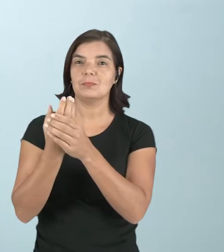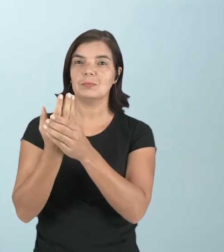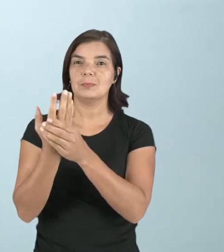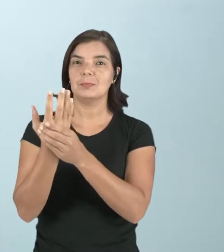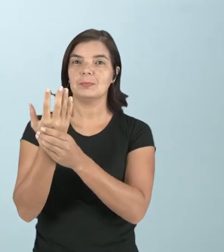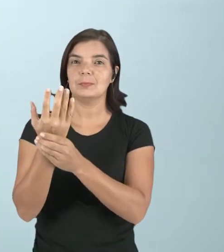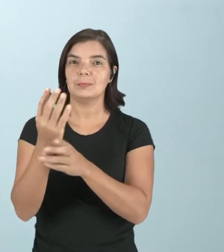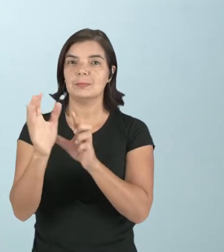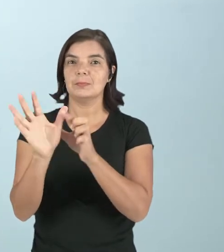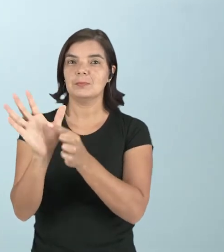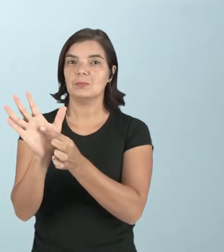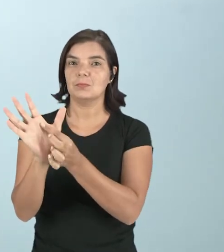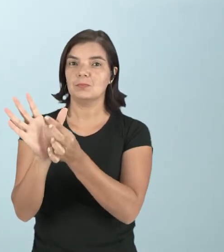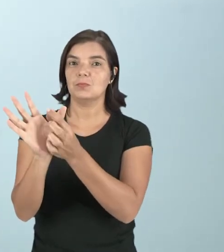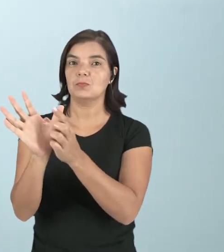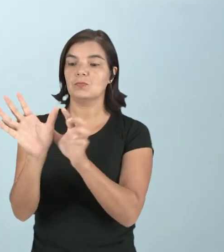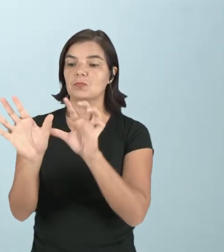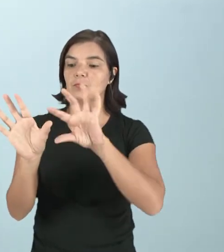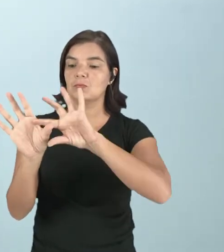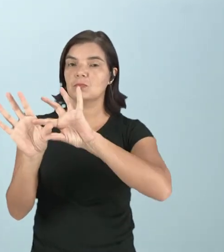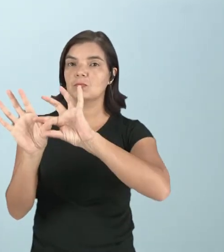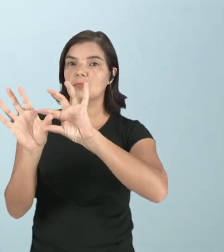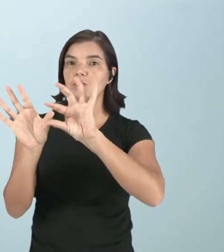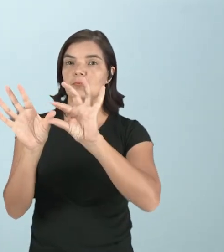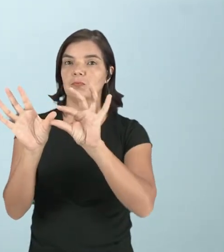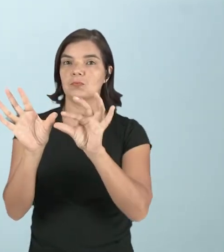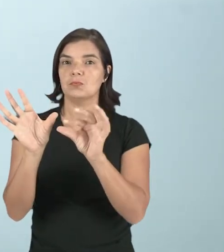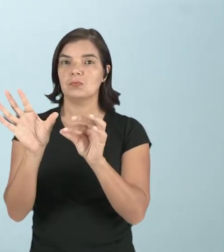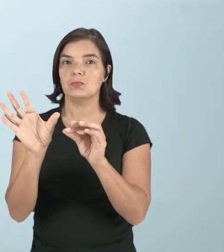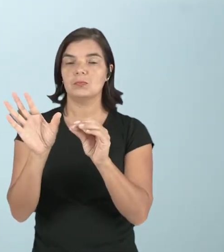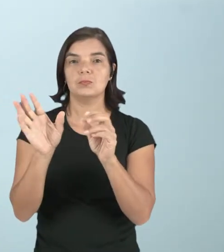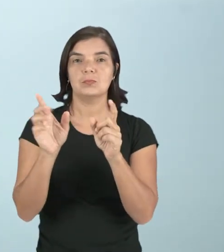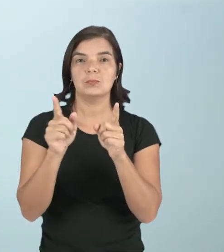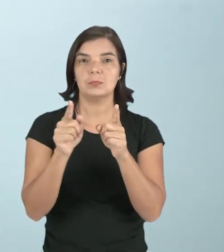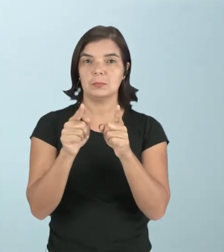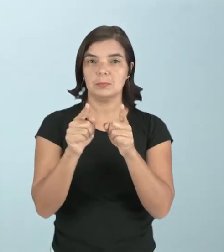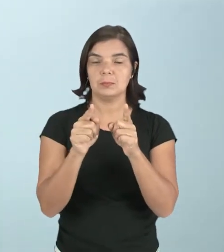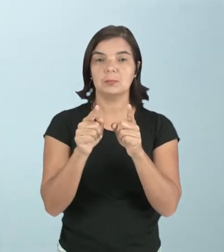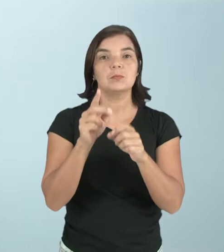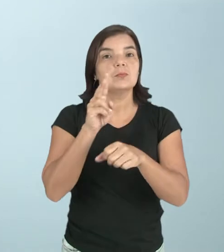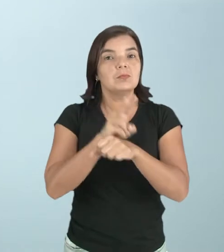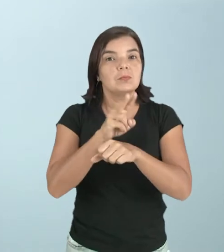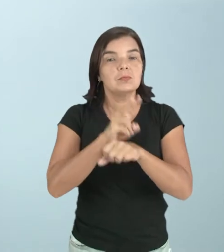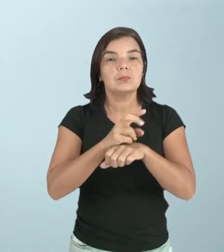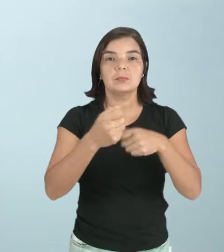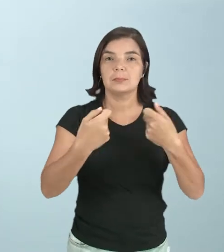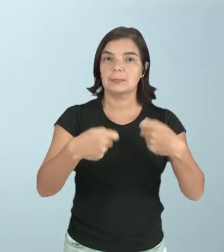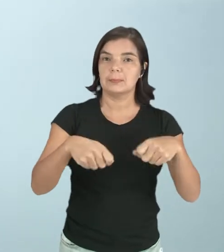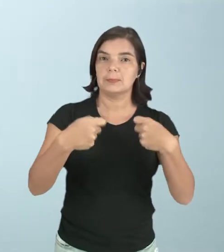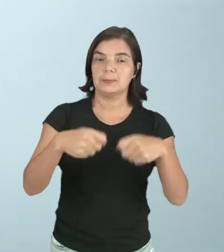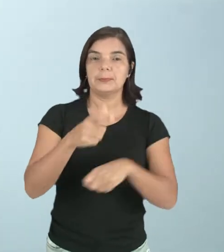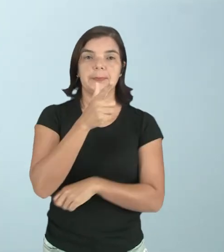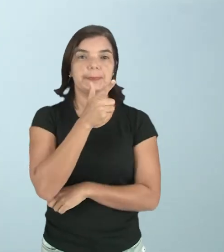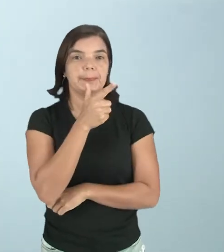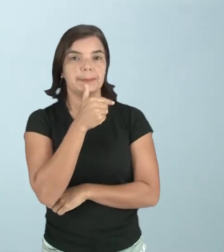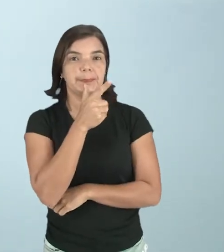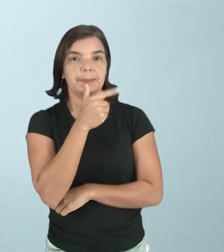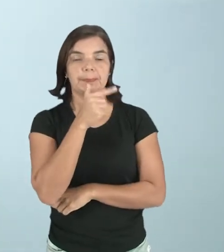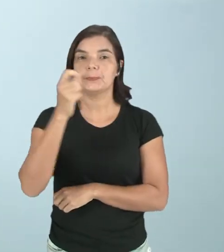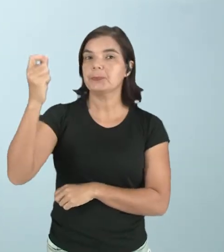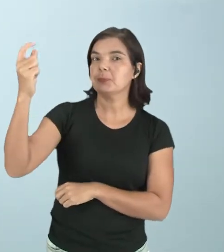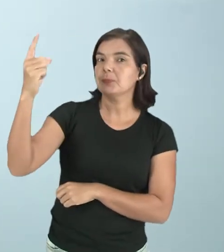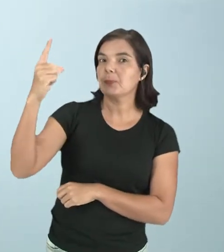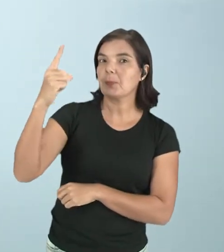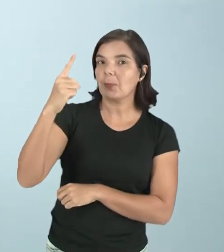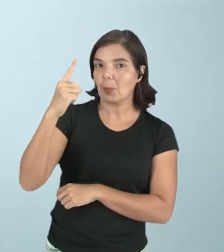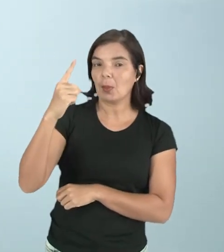pequena. E aí, com o tempo, com cuidados necessários, que é preciso, como água e luz